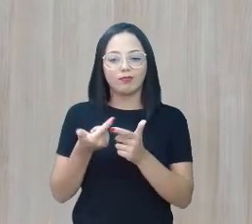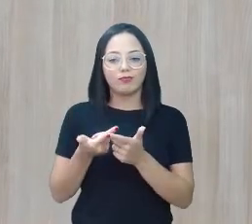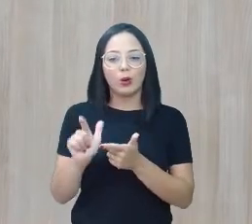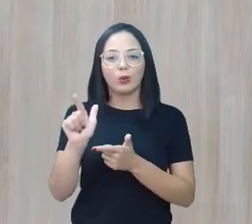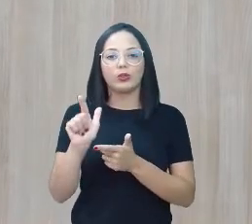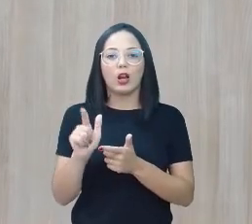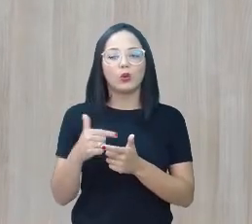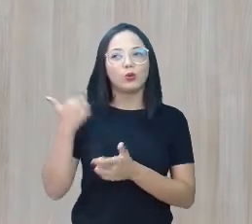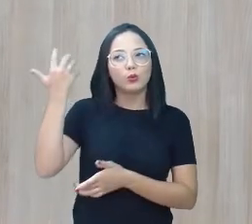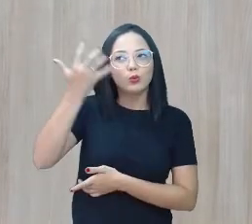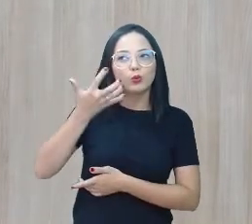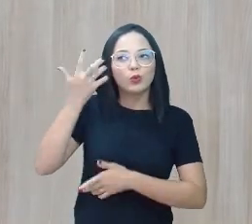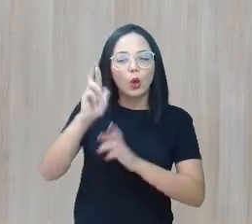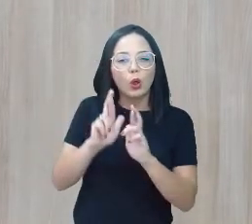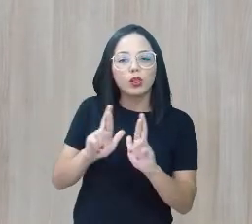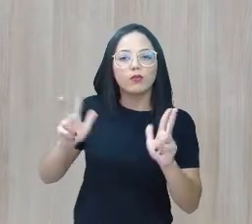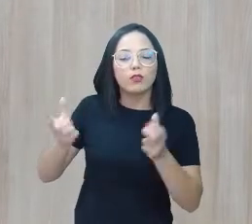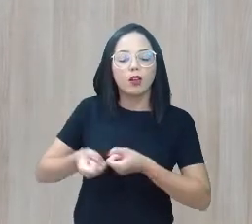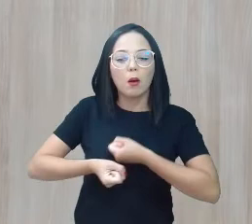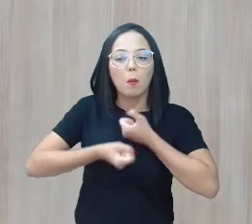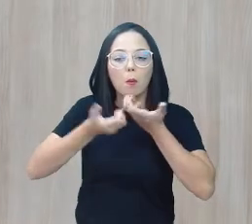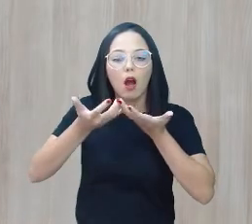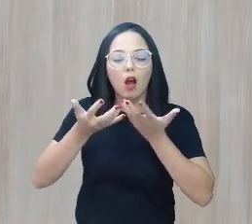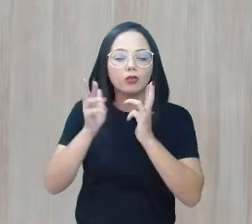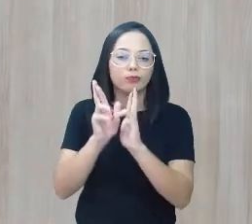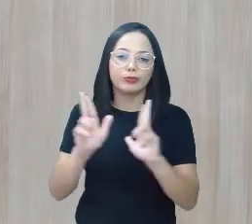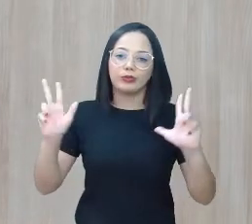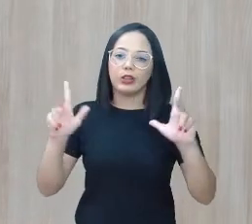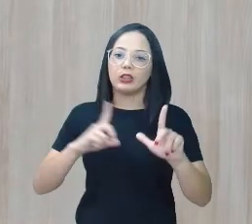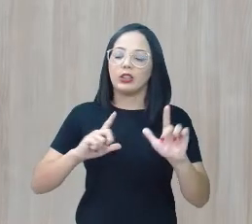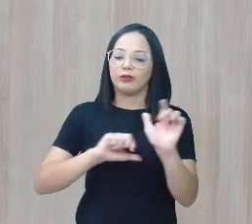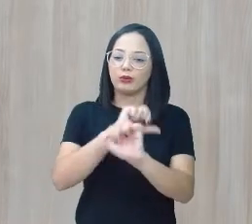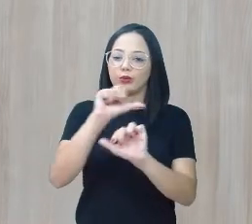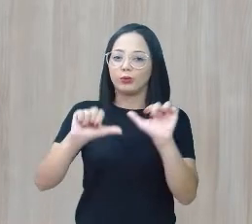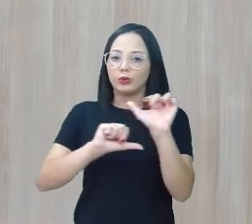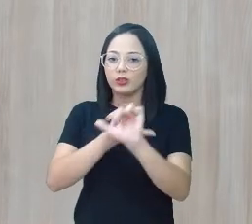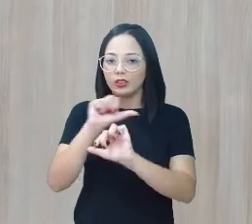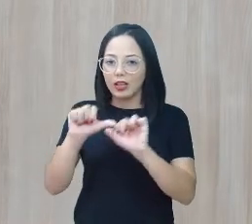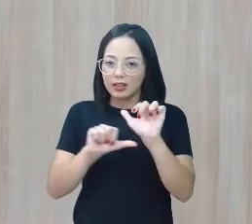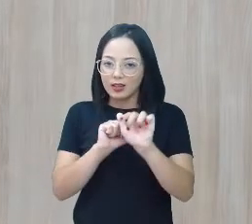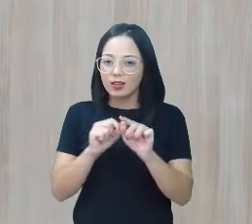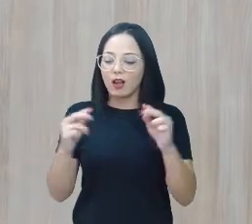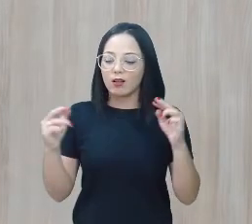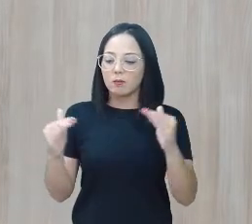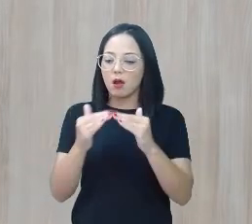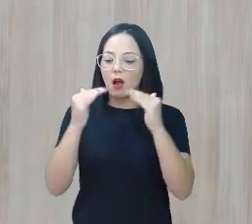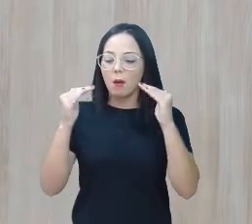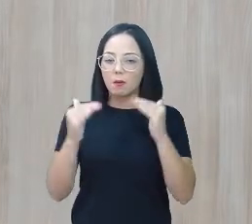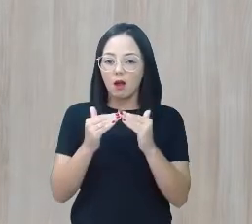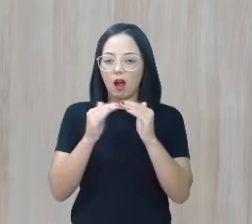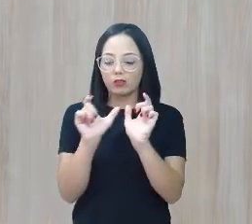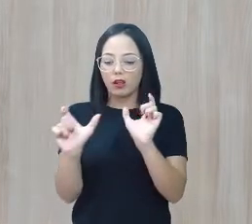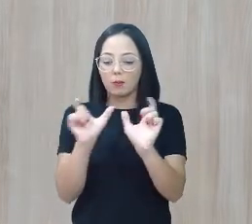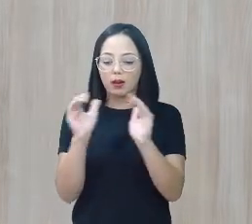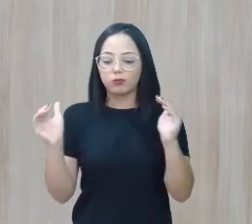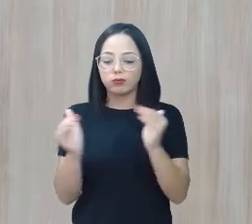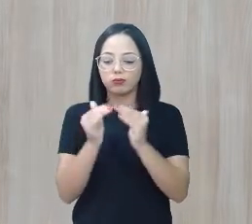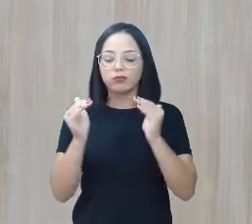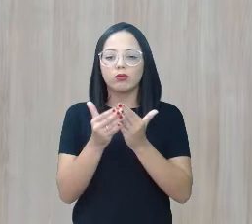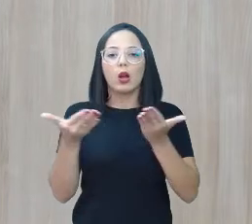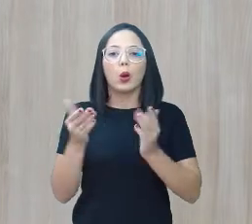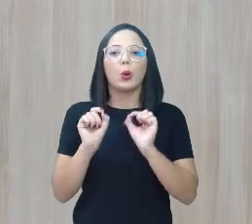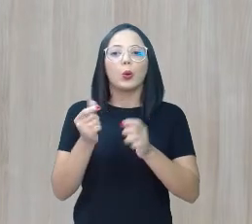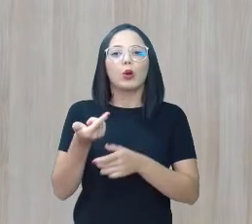Os sons eram pronunciados de outra forma e houve mudanças no acordo ortográfico. Nós estamos